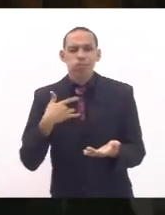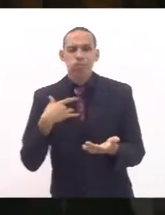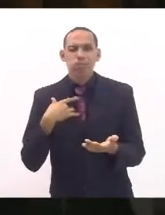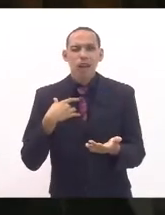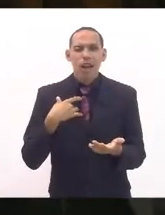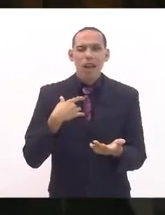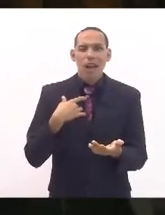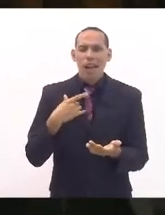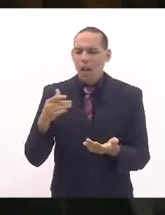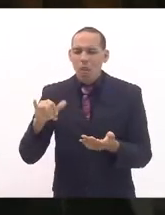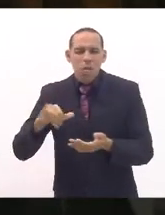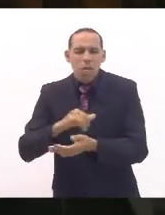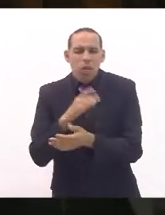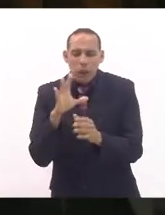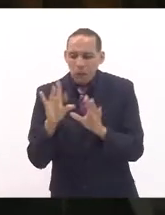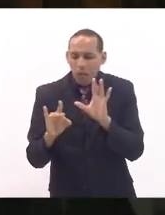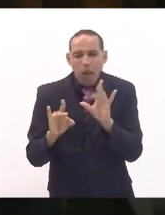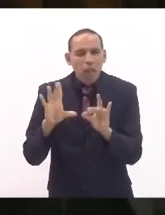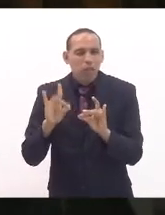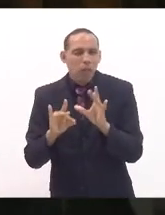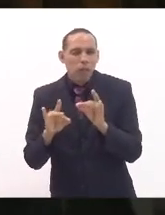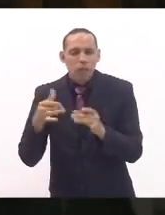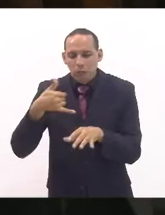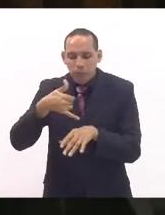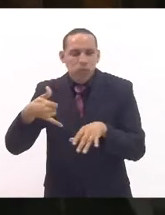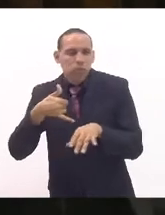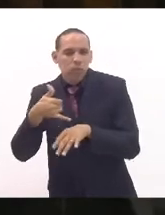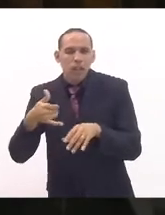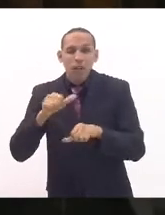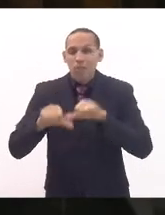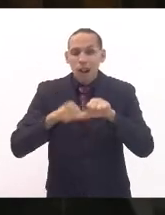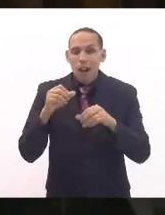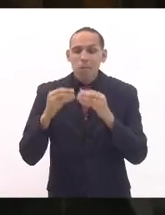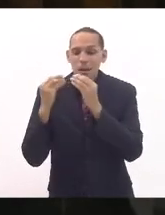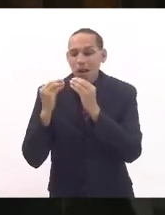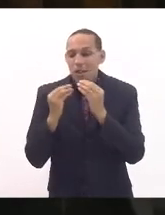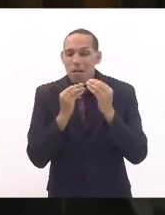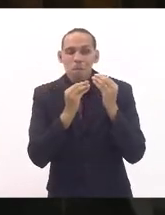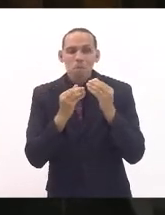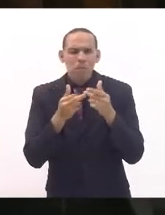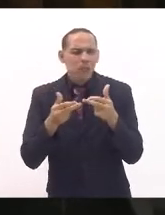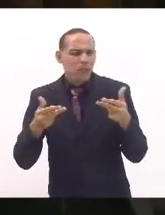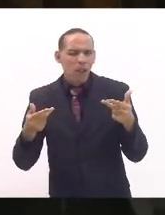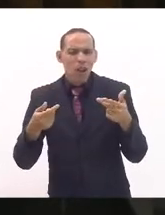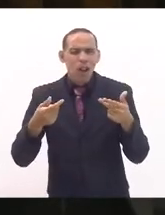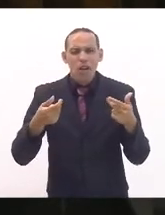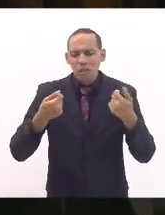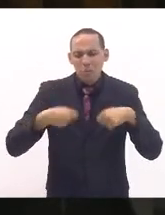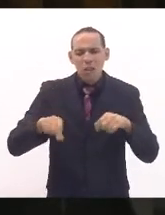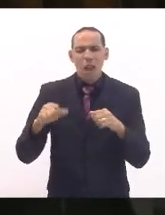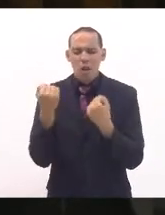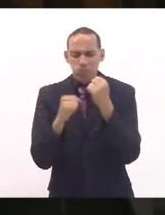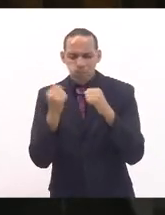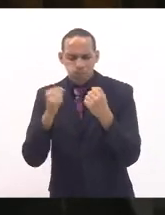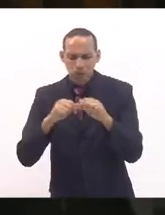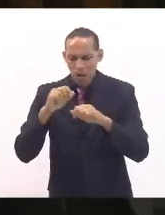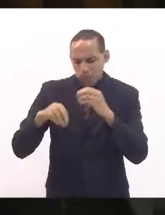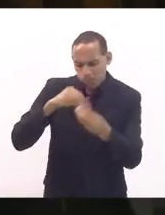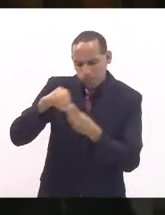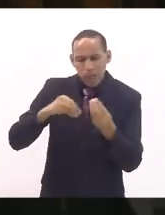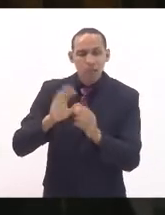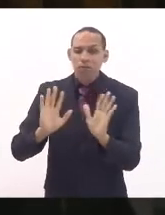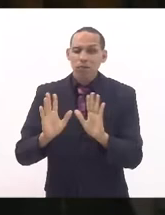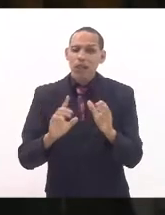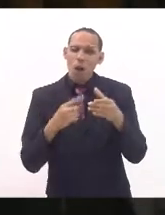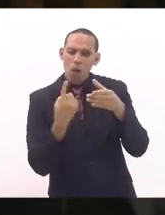salgado ultra gorduroso por um sanduíche, onde você tem ali produtos que não são ultraprocessados. Pode trocar o